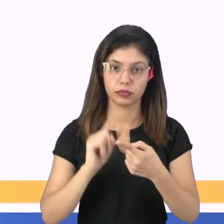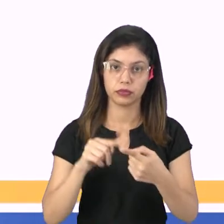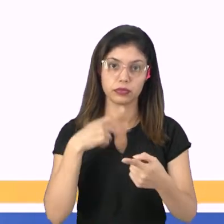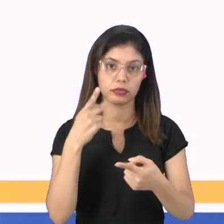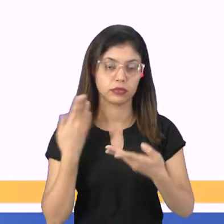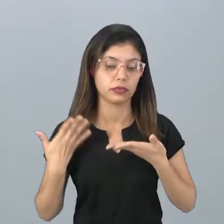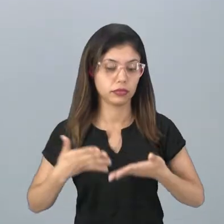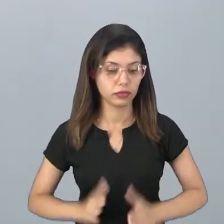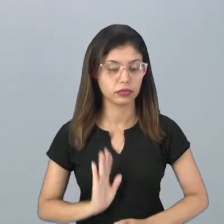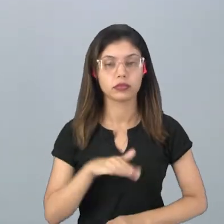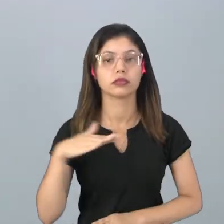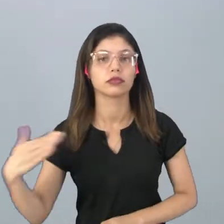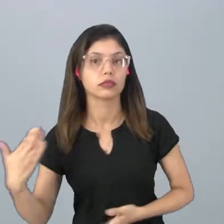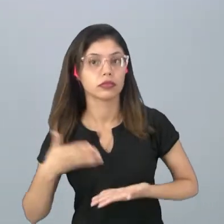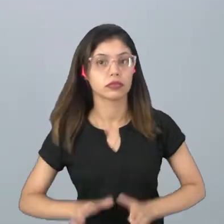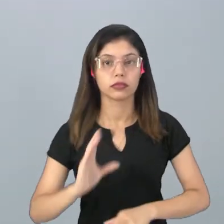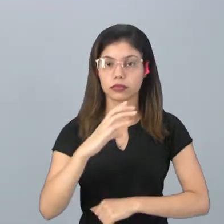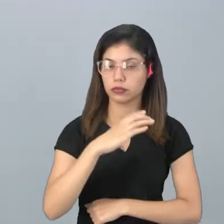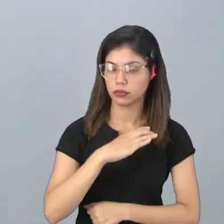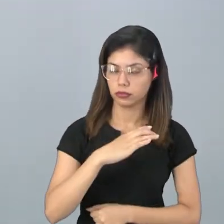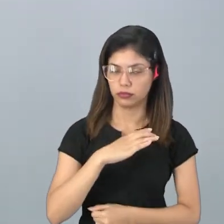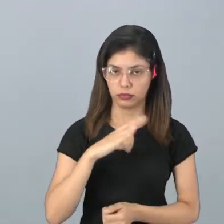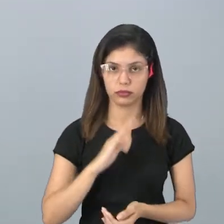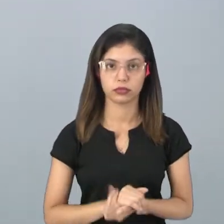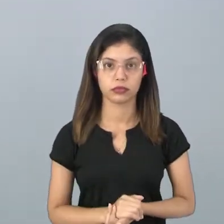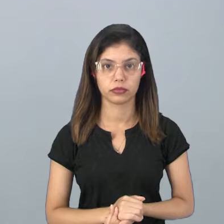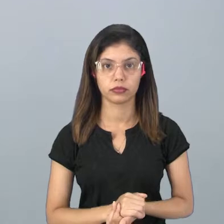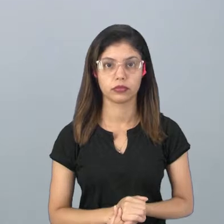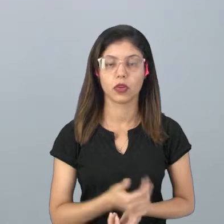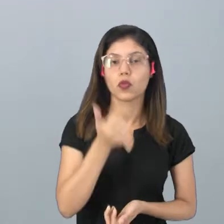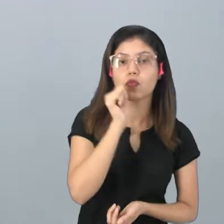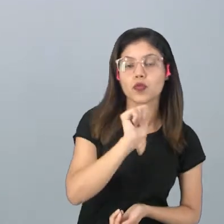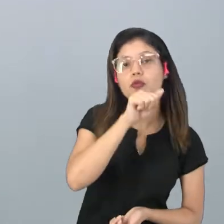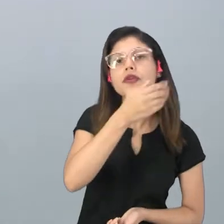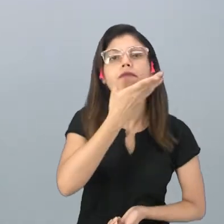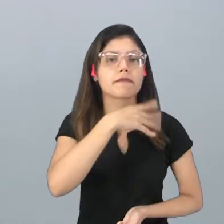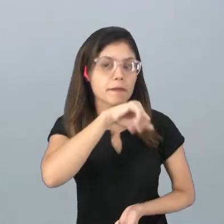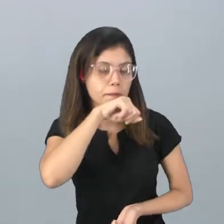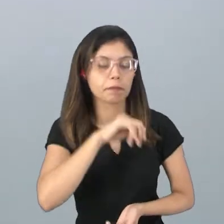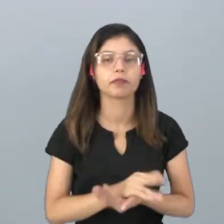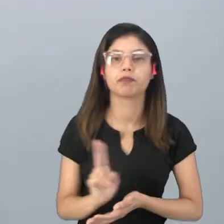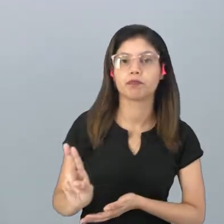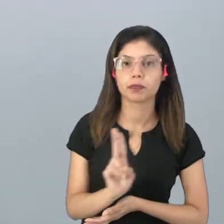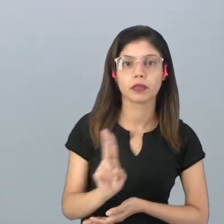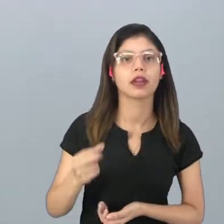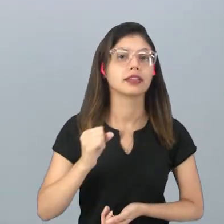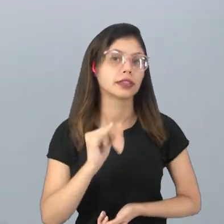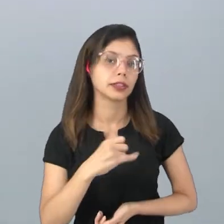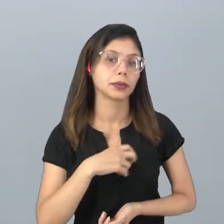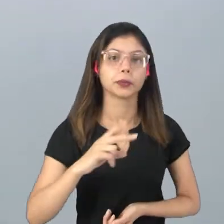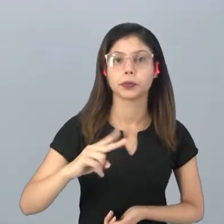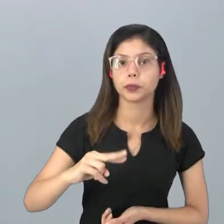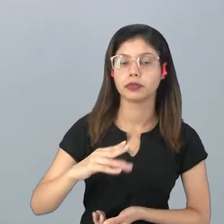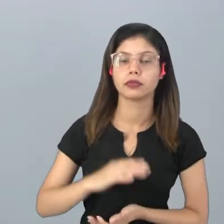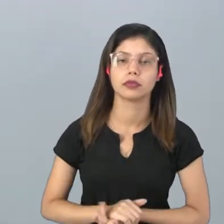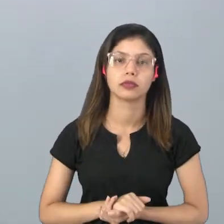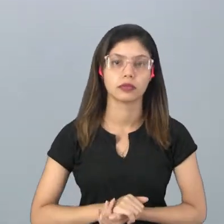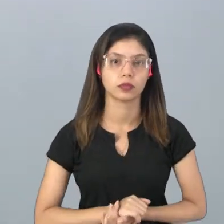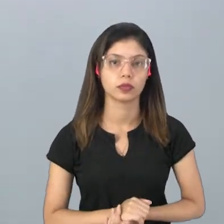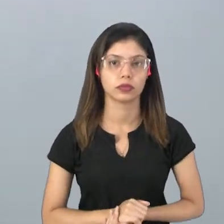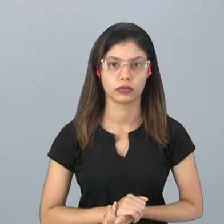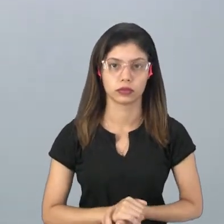Nascimento. Primeiro eu vou falar sobre o nascimento, quando ela nasceu, a cidade, o nome dos pais, né? Se ela tem alguns